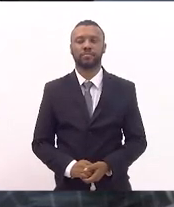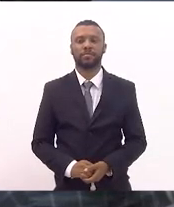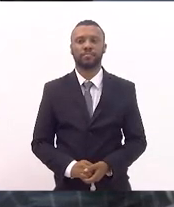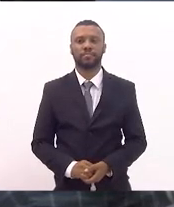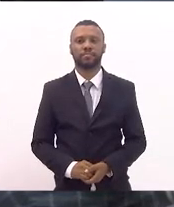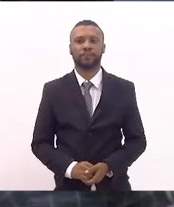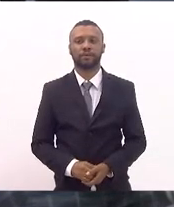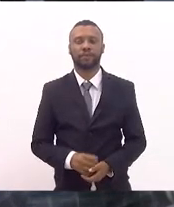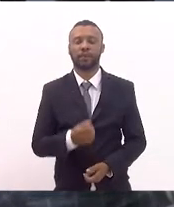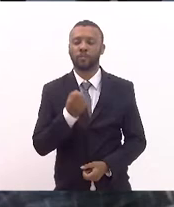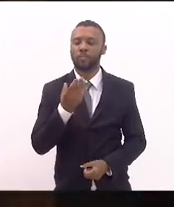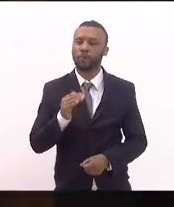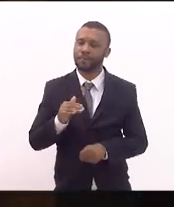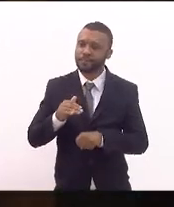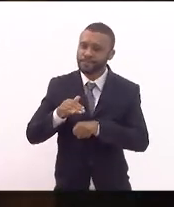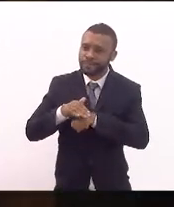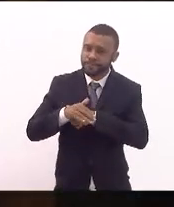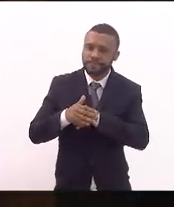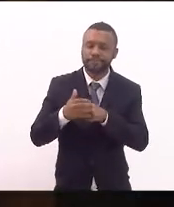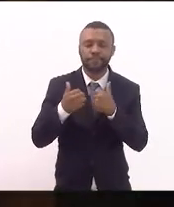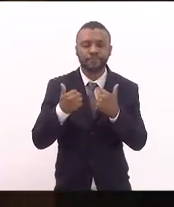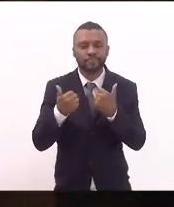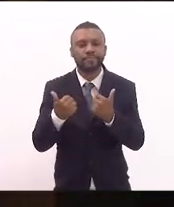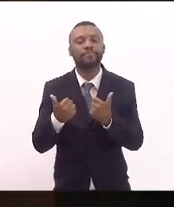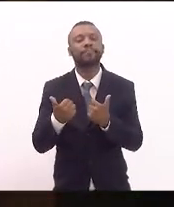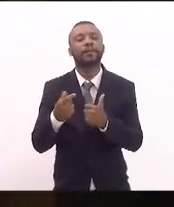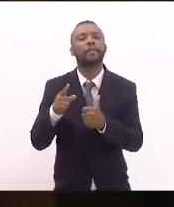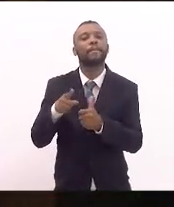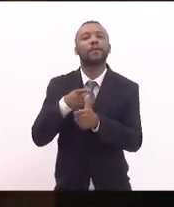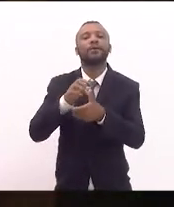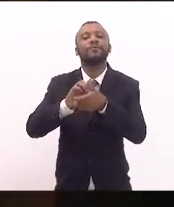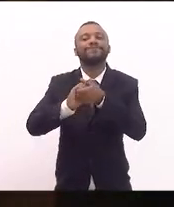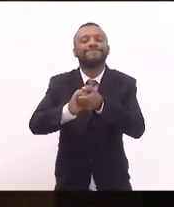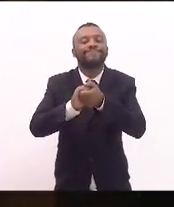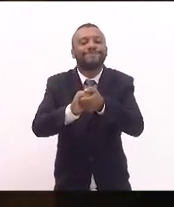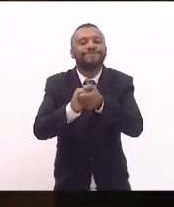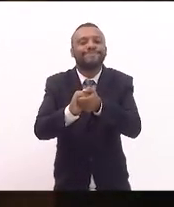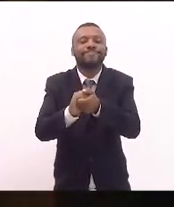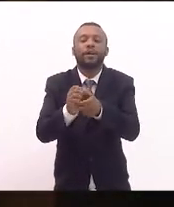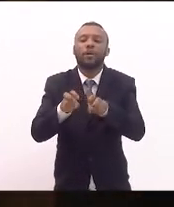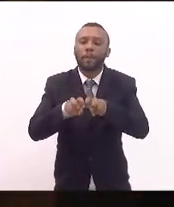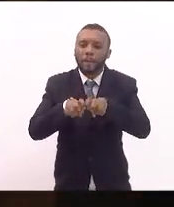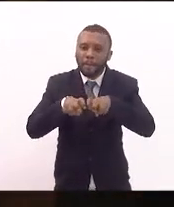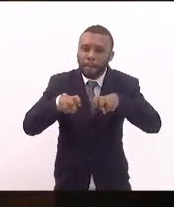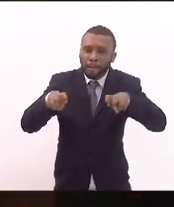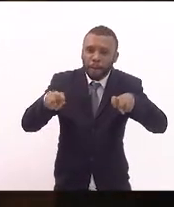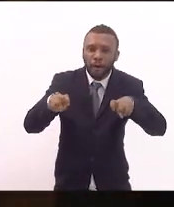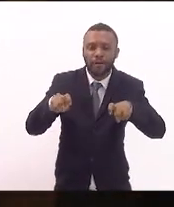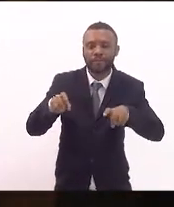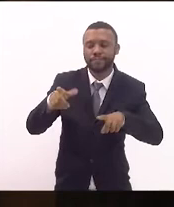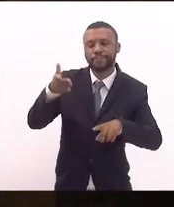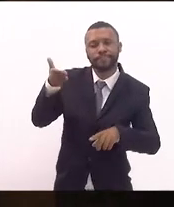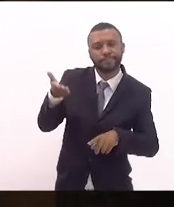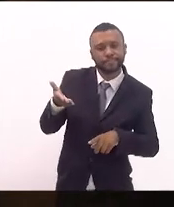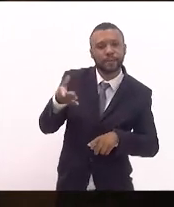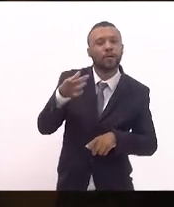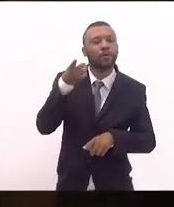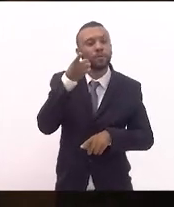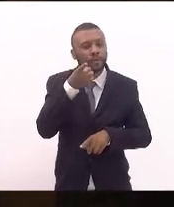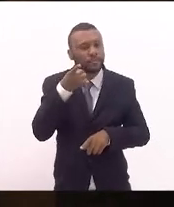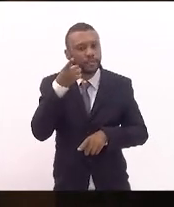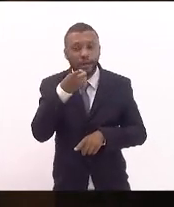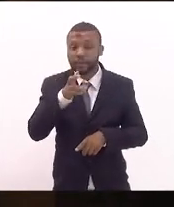Boa noite. Gostaria de cumprimentar os presentes na mesa, na pessoa do deputado que preside a